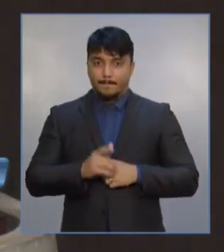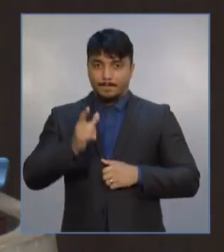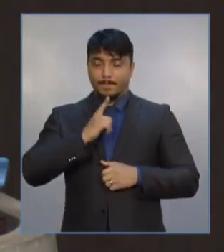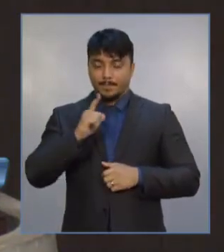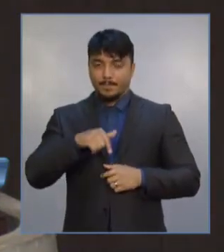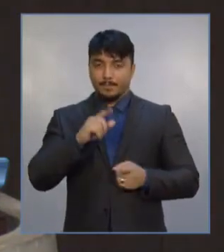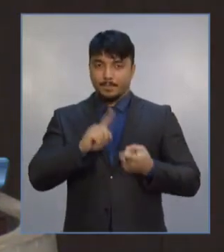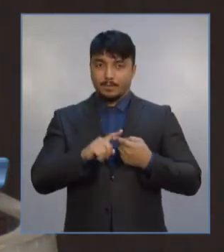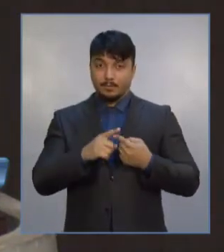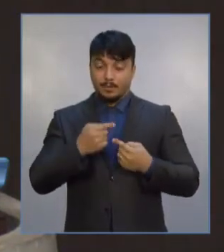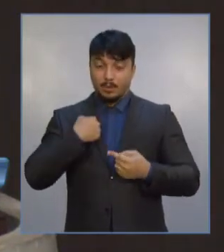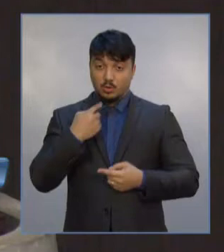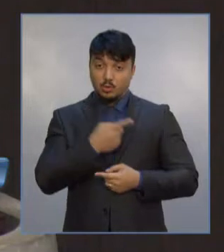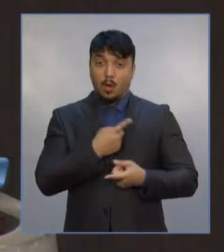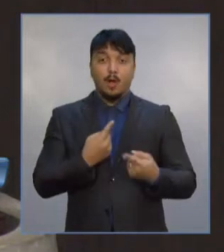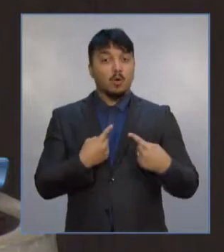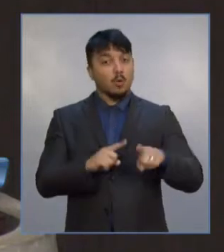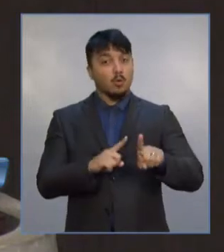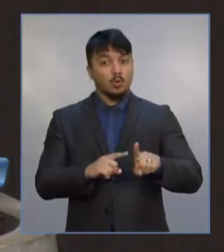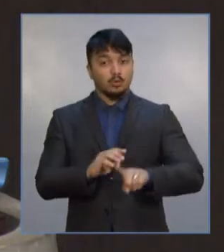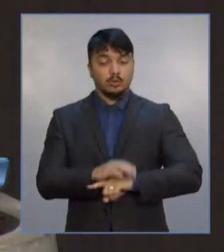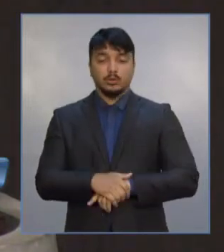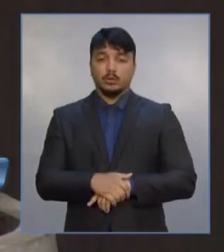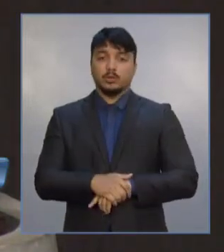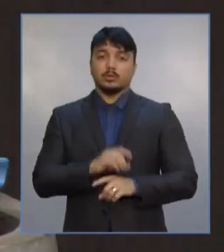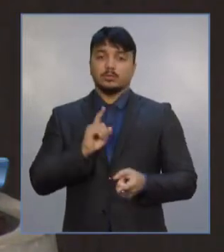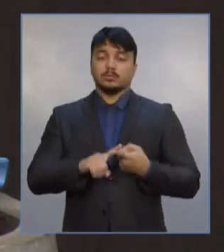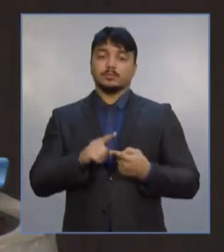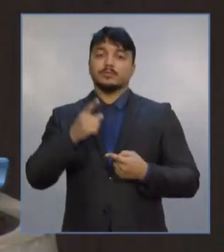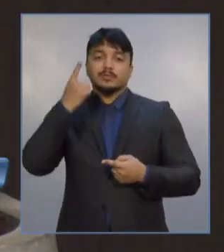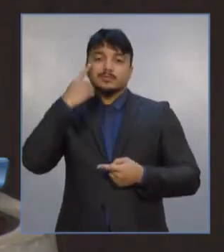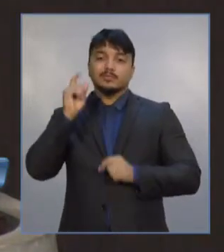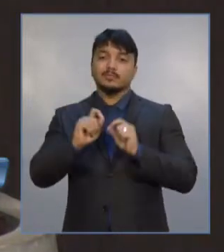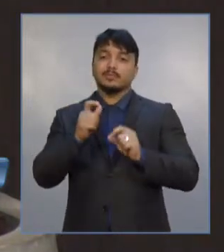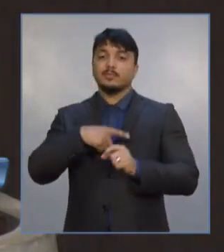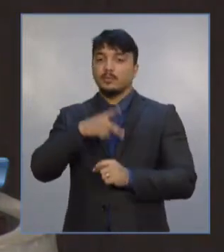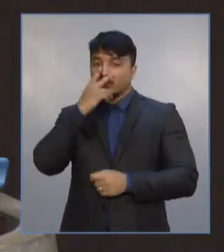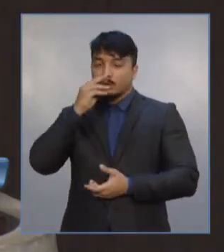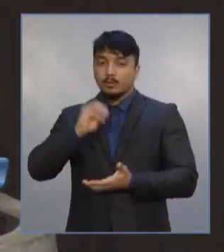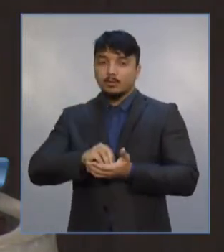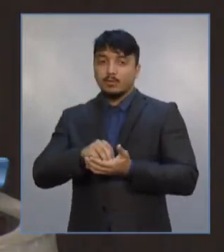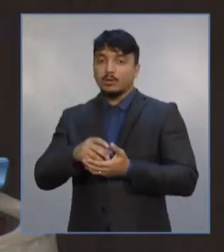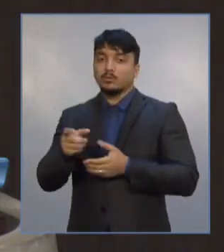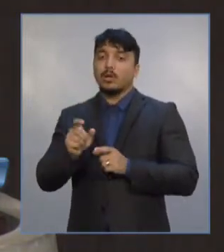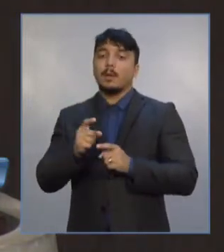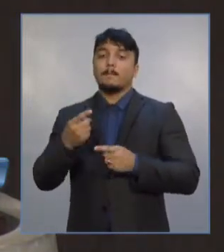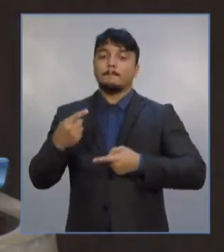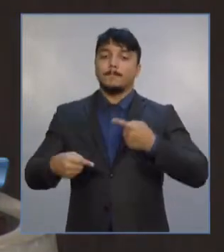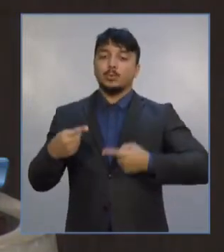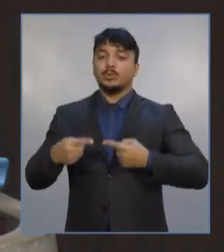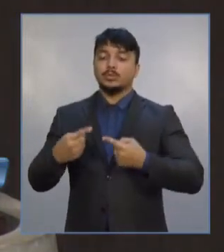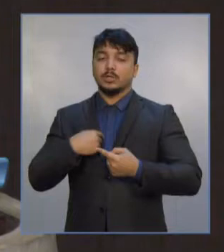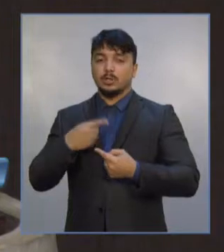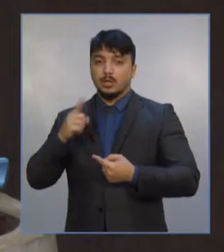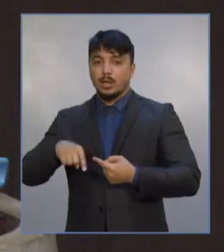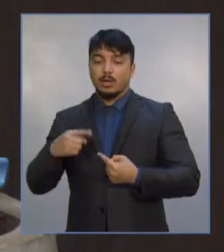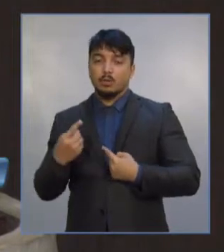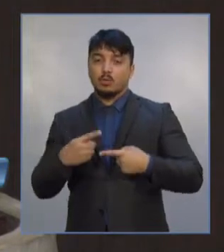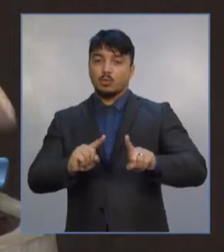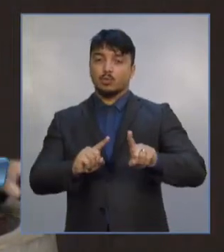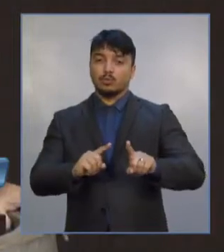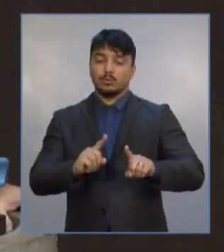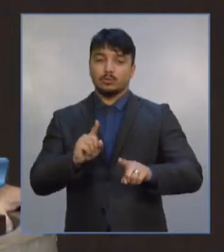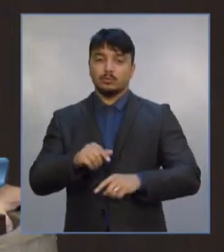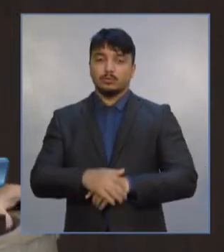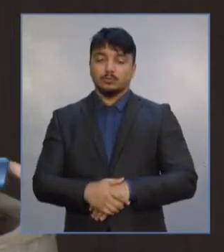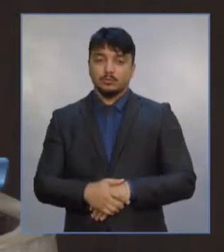de seguridade social, somos contrários, e vê a ausência de articulação política para dar conta desta